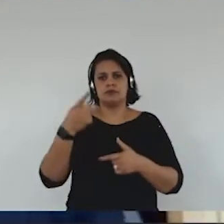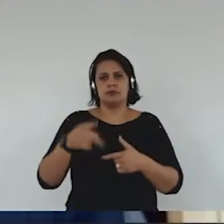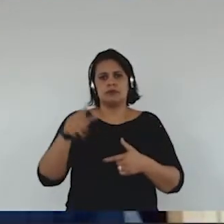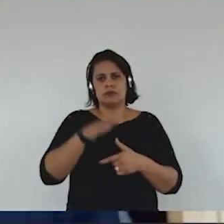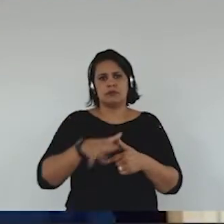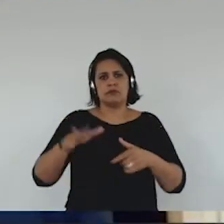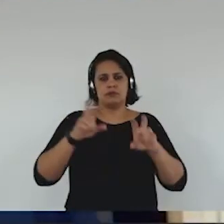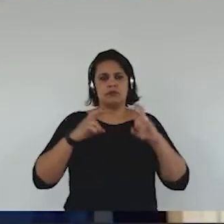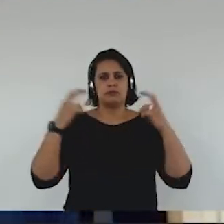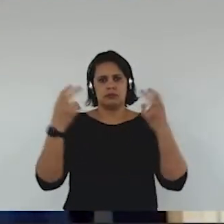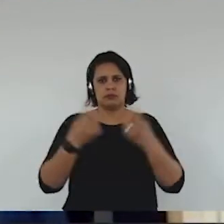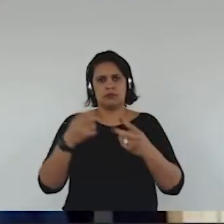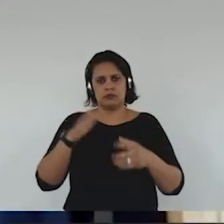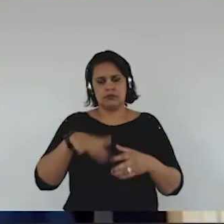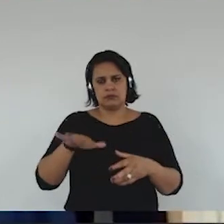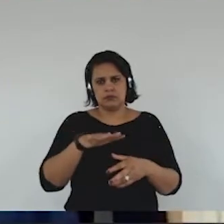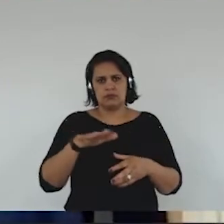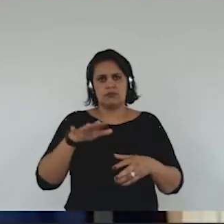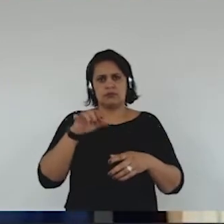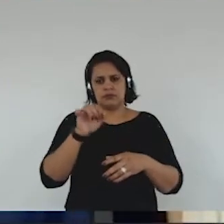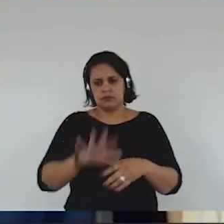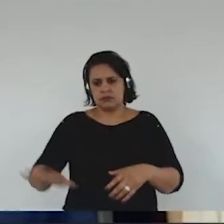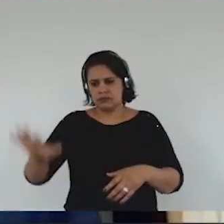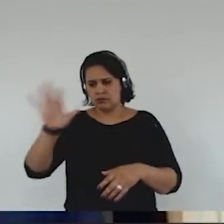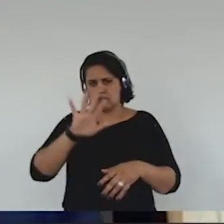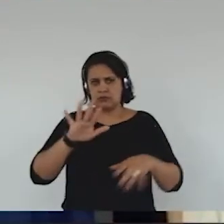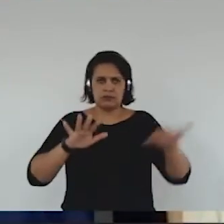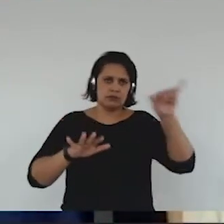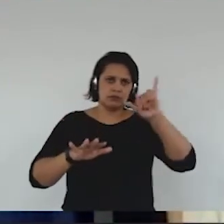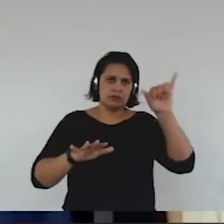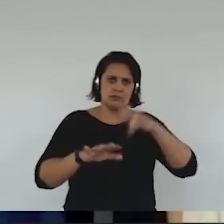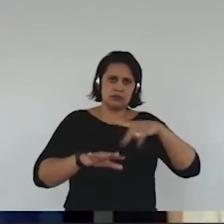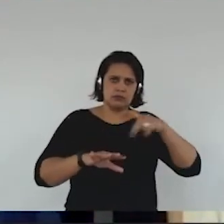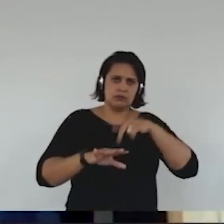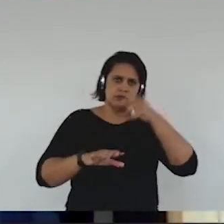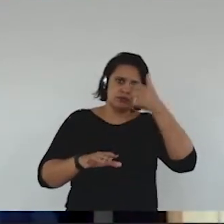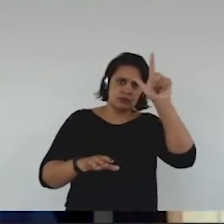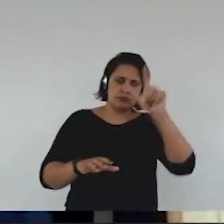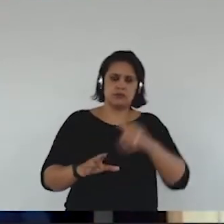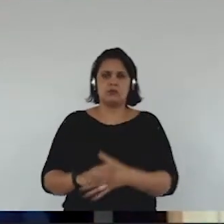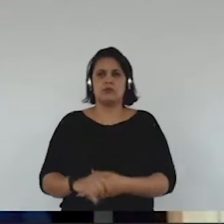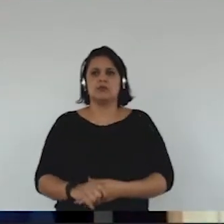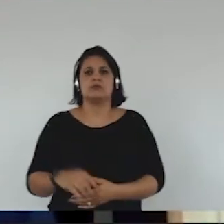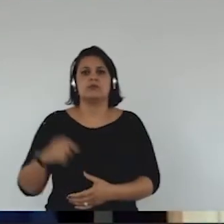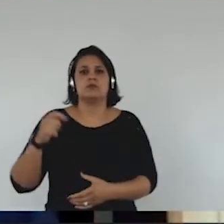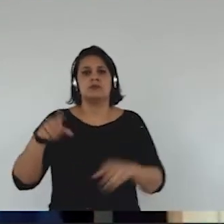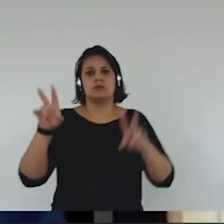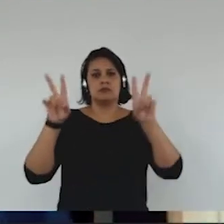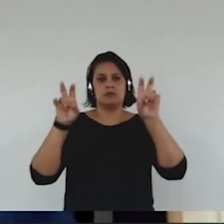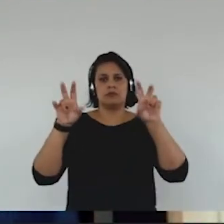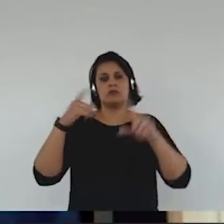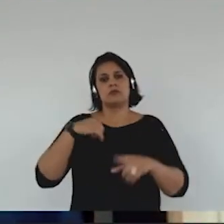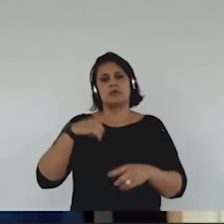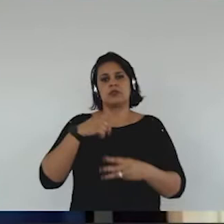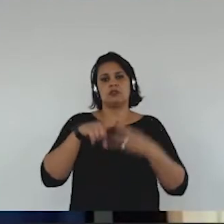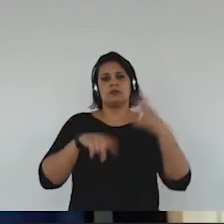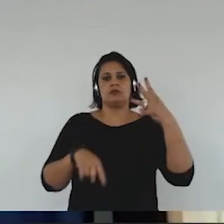arbitragem, tanto nacionais quanto internacionais. E para esse debate temos aqui 3